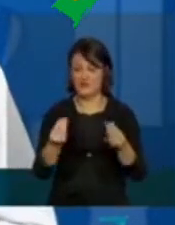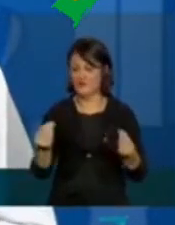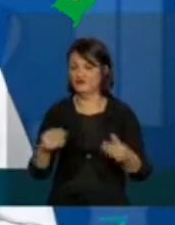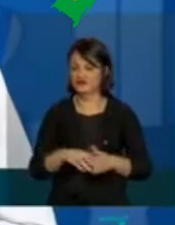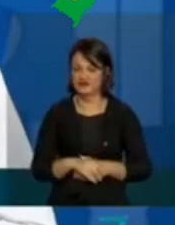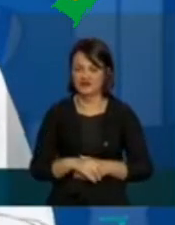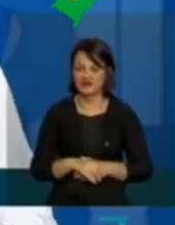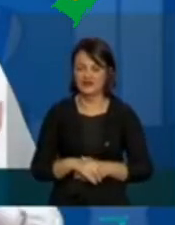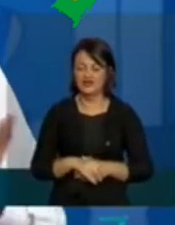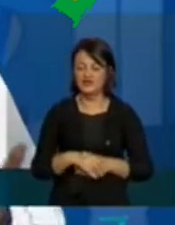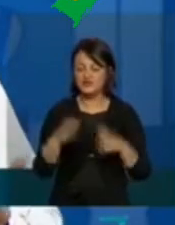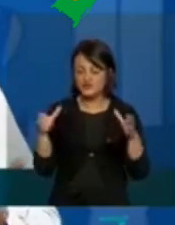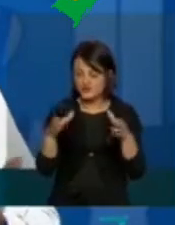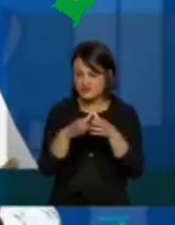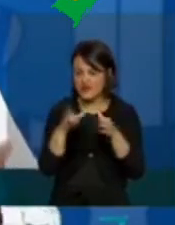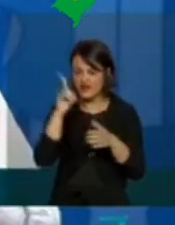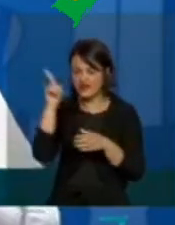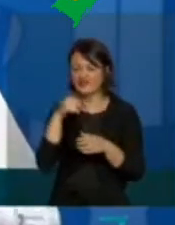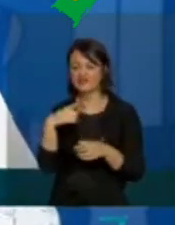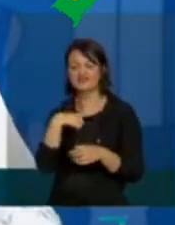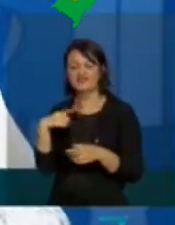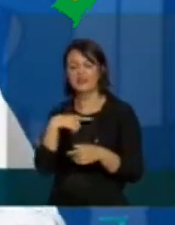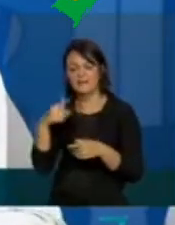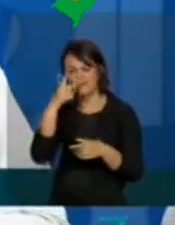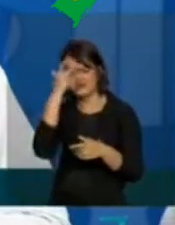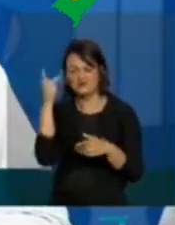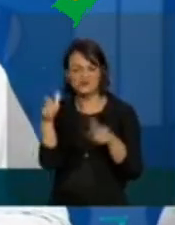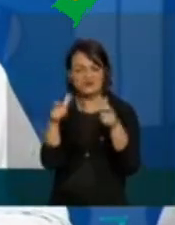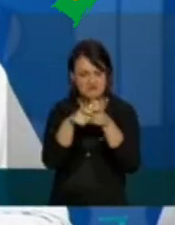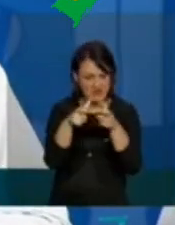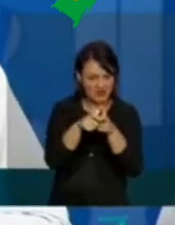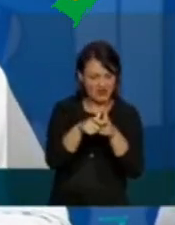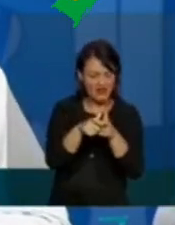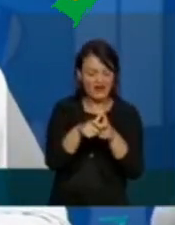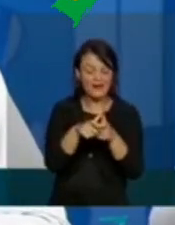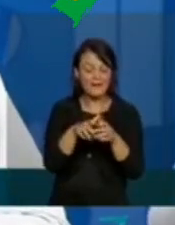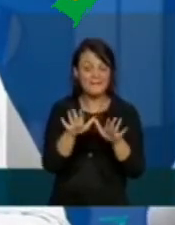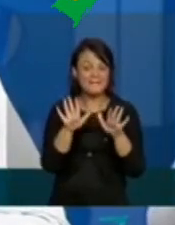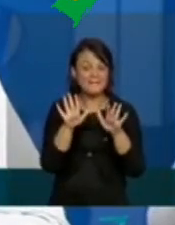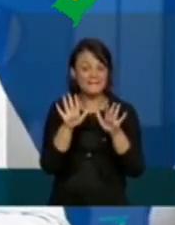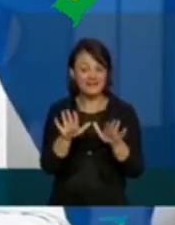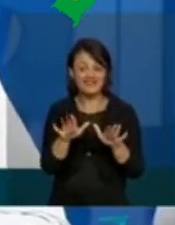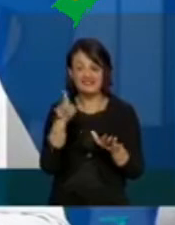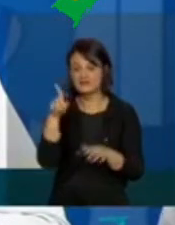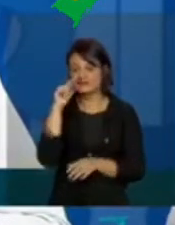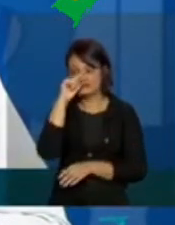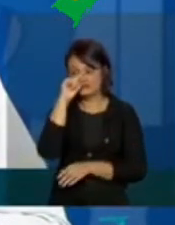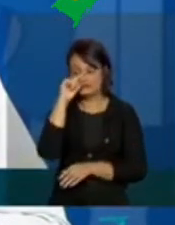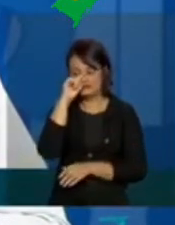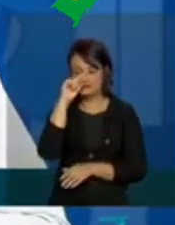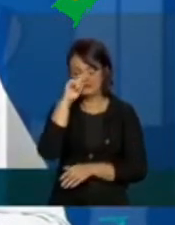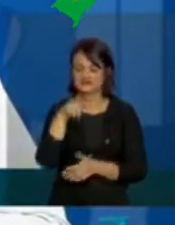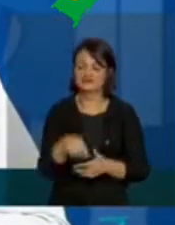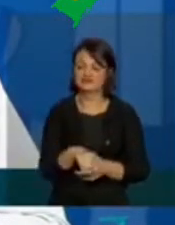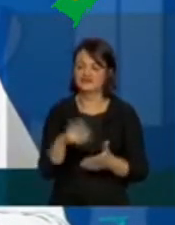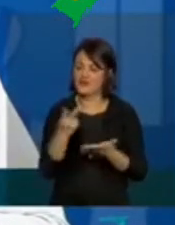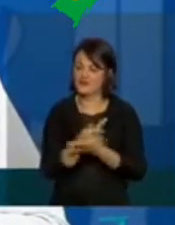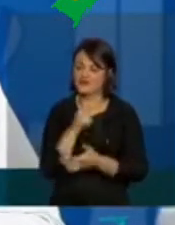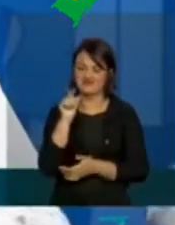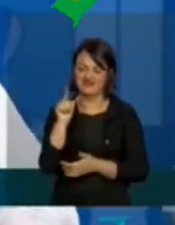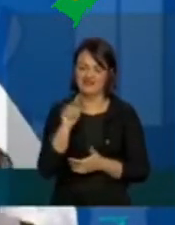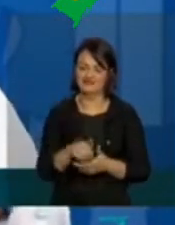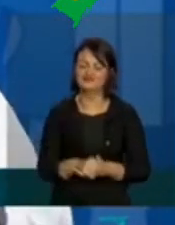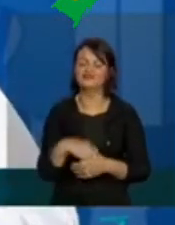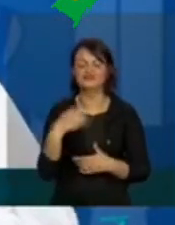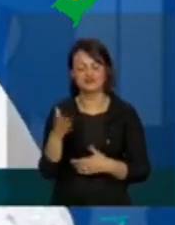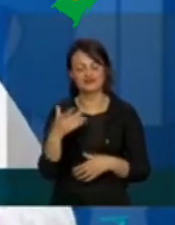juntar essas duas coisas, mesmo que lá você tenha uma população menor, mas é muito perigoso uma situação dessa. Então, a